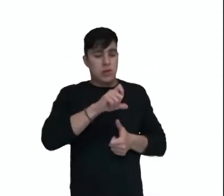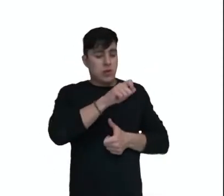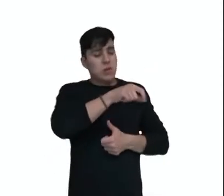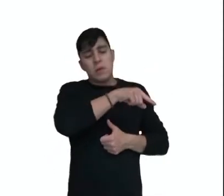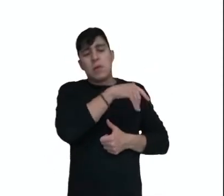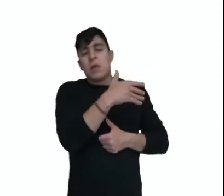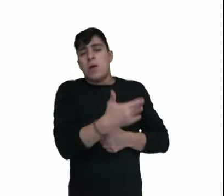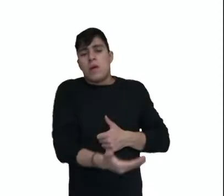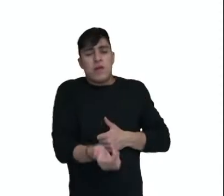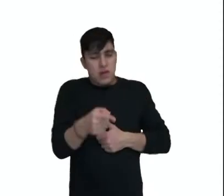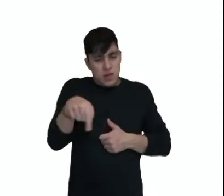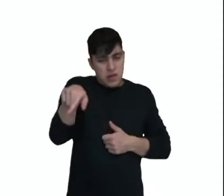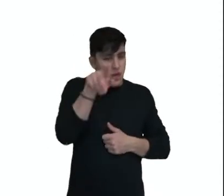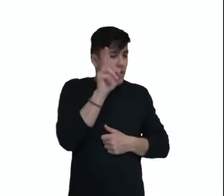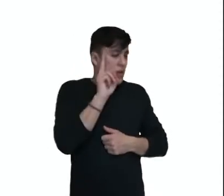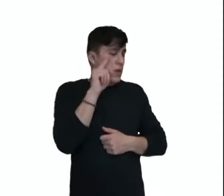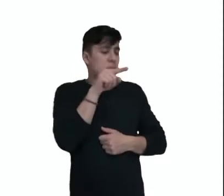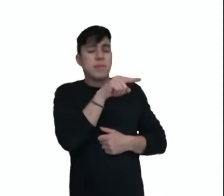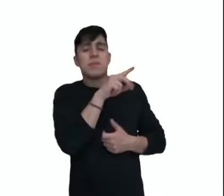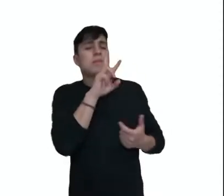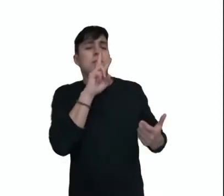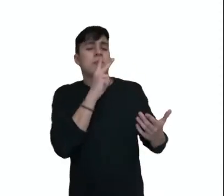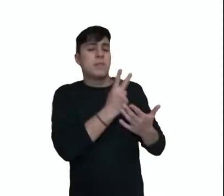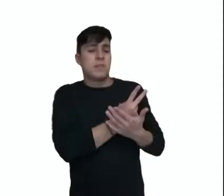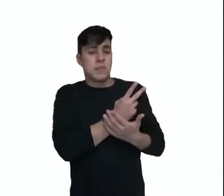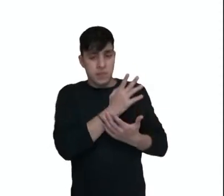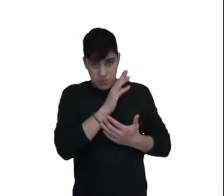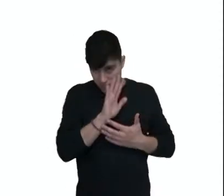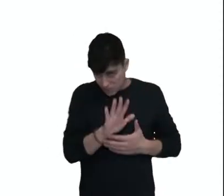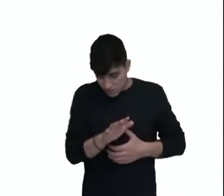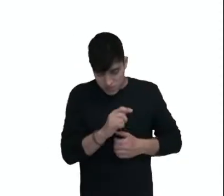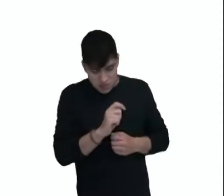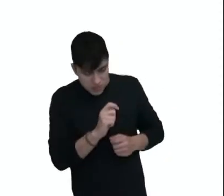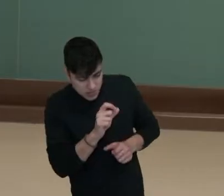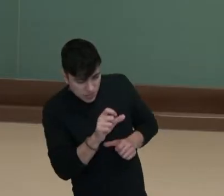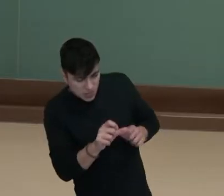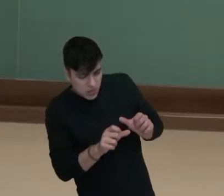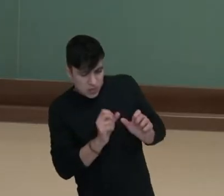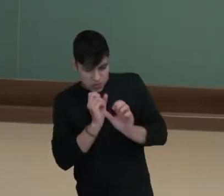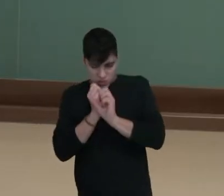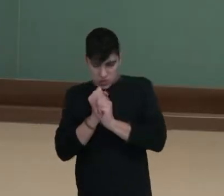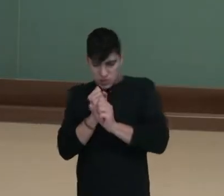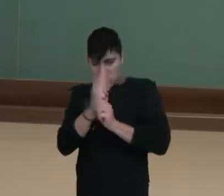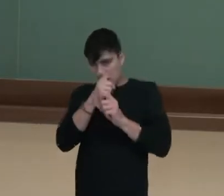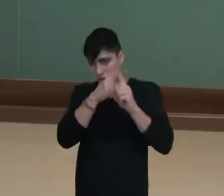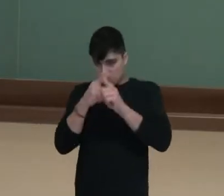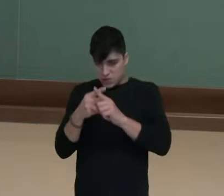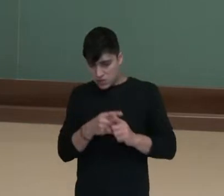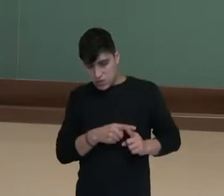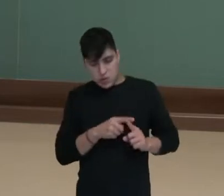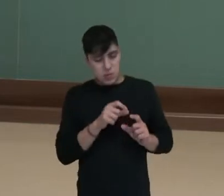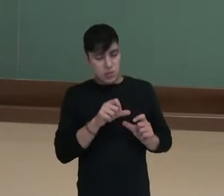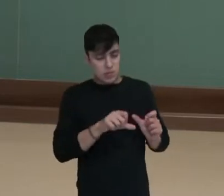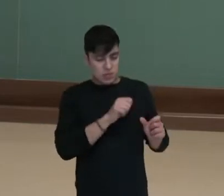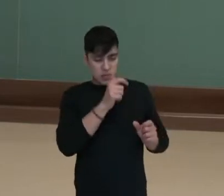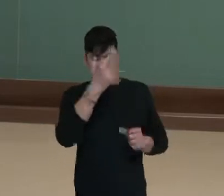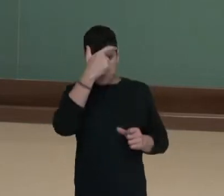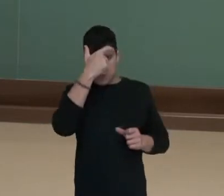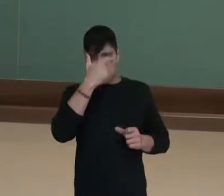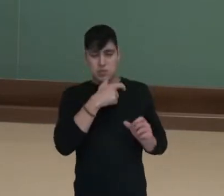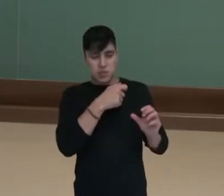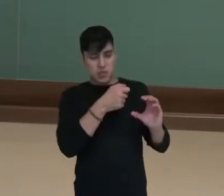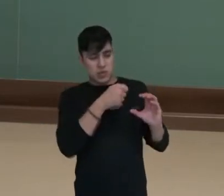lembra qual é o cromossomo que ocorre? Será que só a alteração na quantidade do cromossomo que pode dar uma alteração